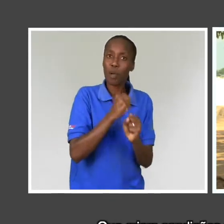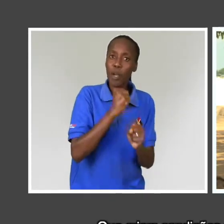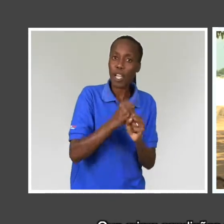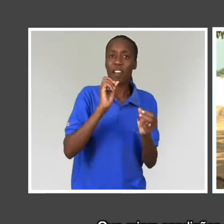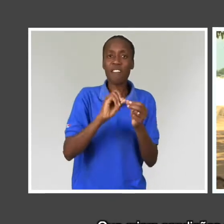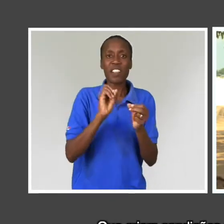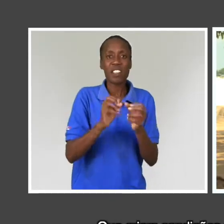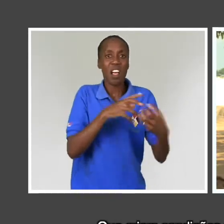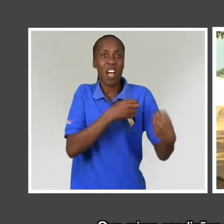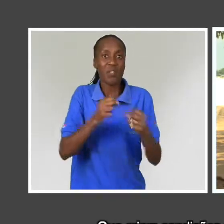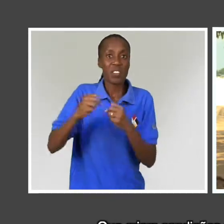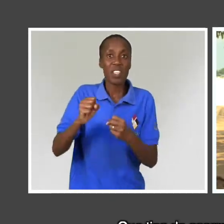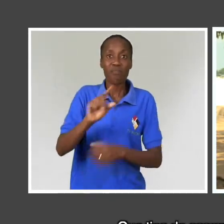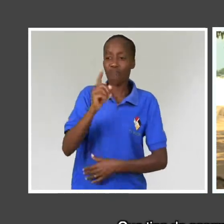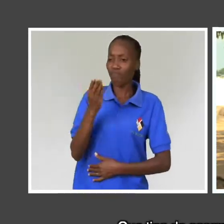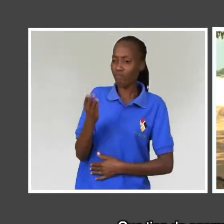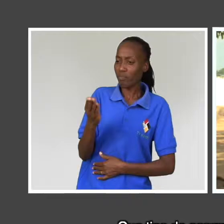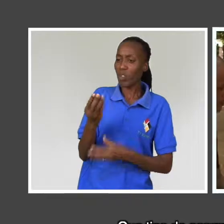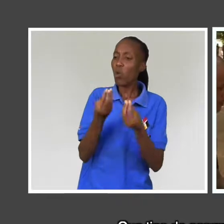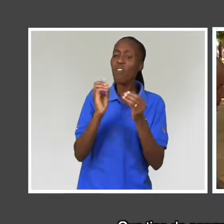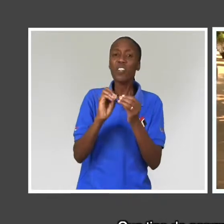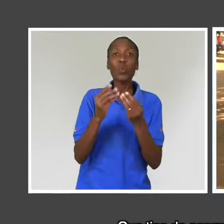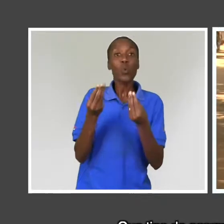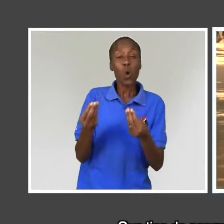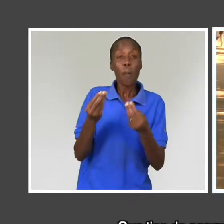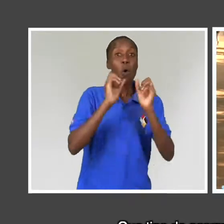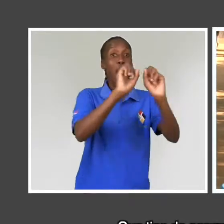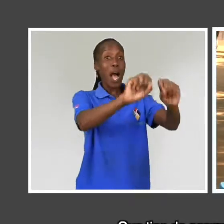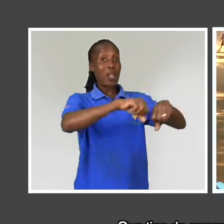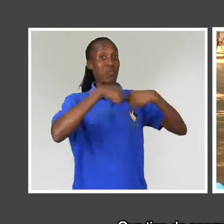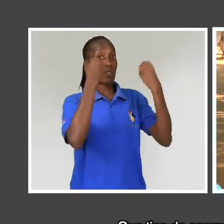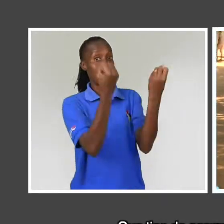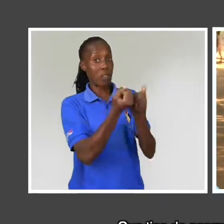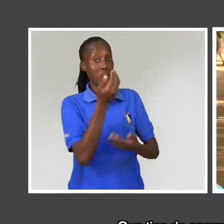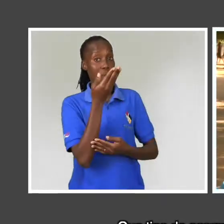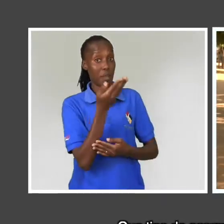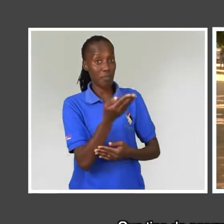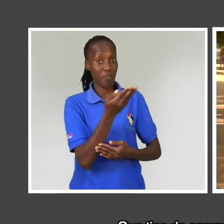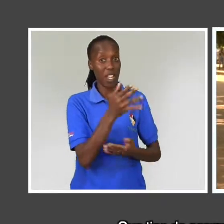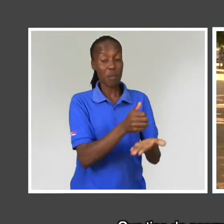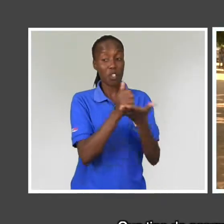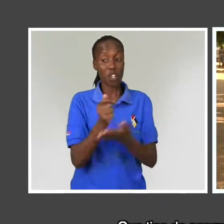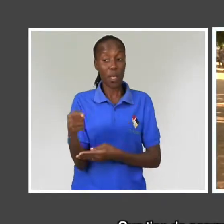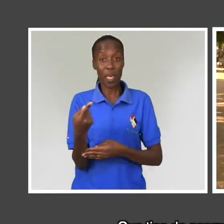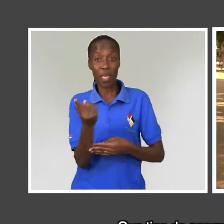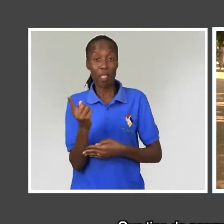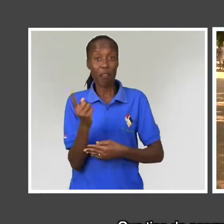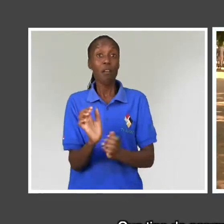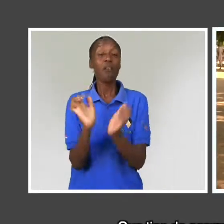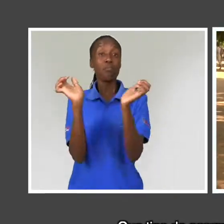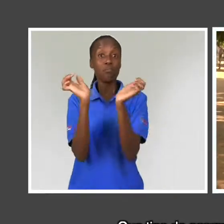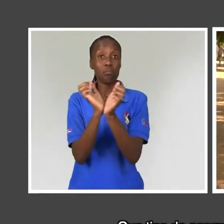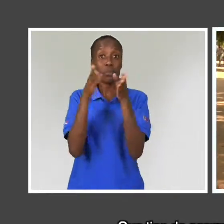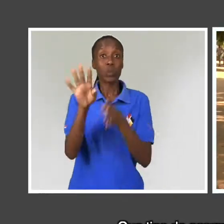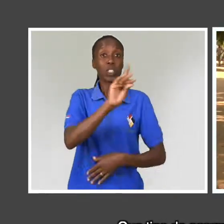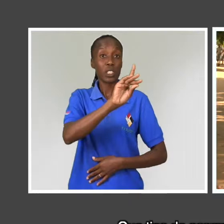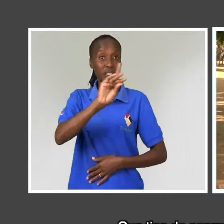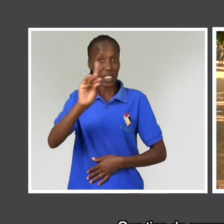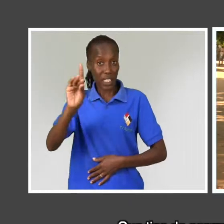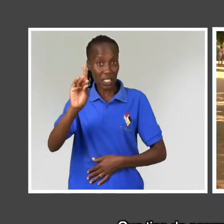a trabalhar, a fazer uma certa atividade. Que tipo de acompanhamento que a associação faz aos